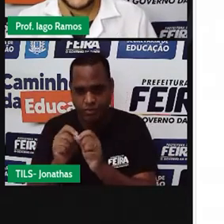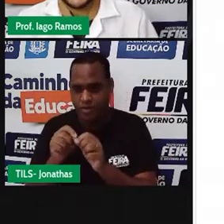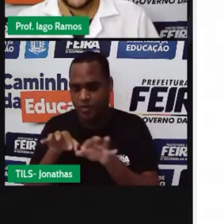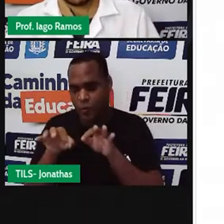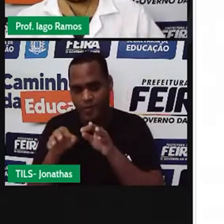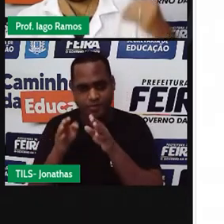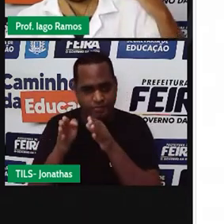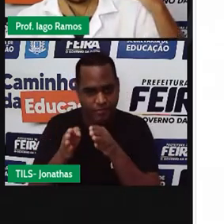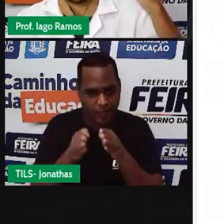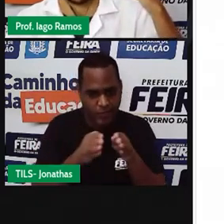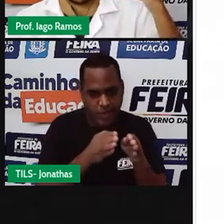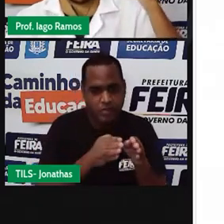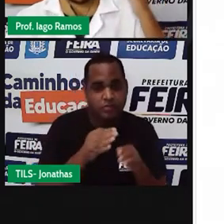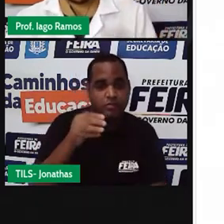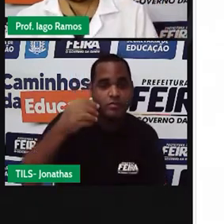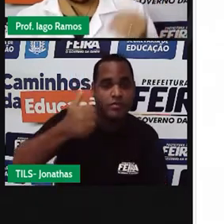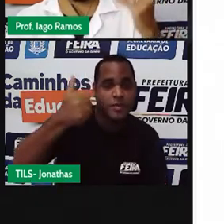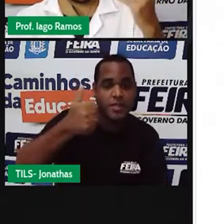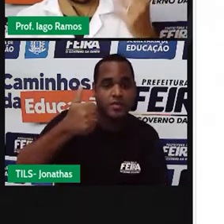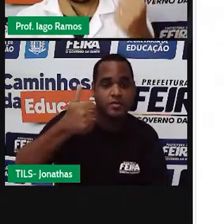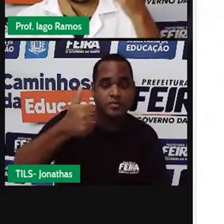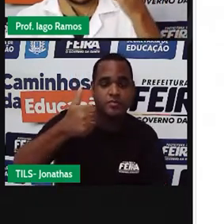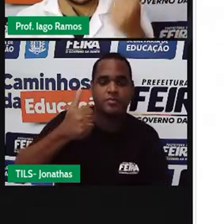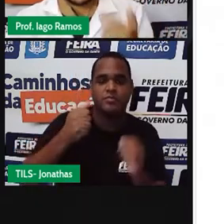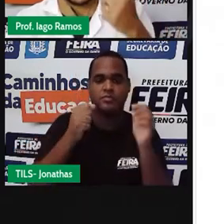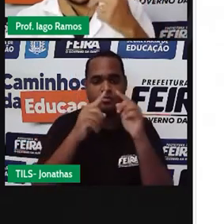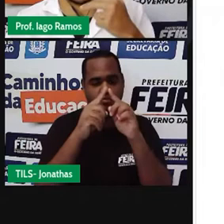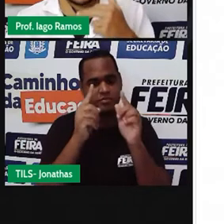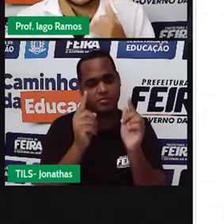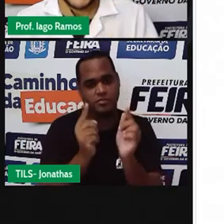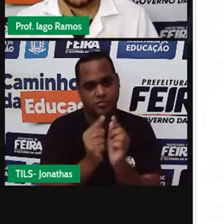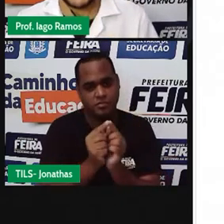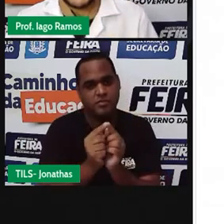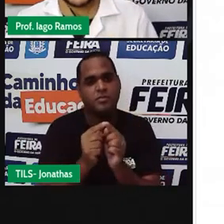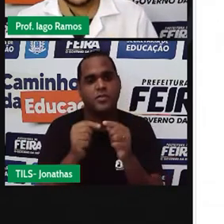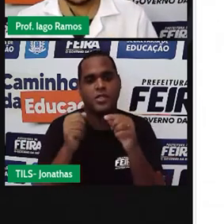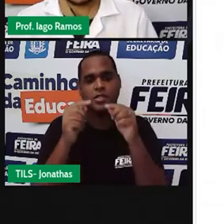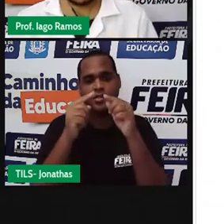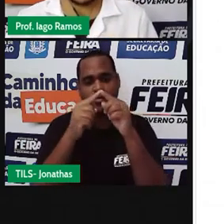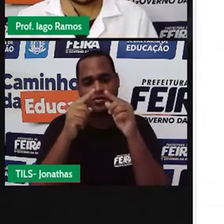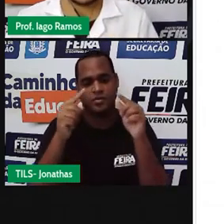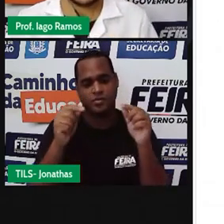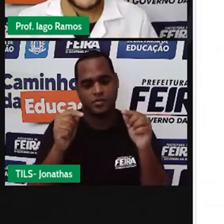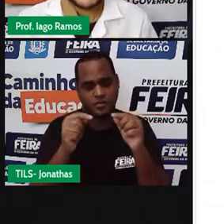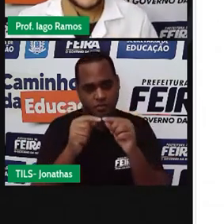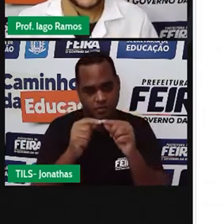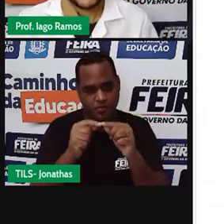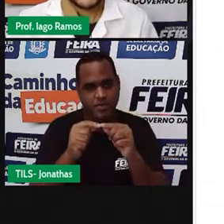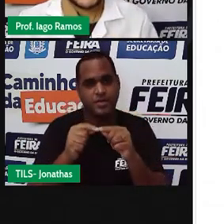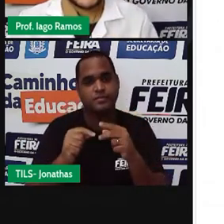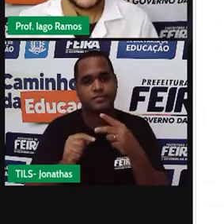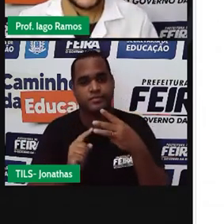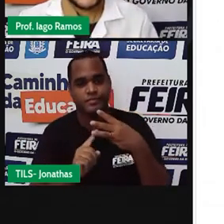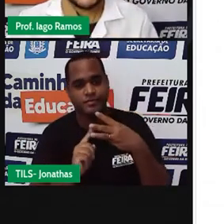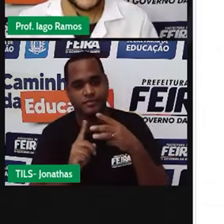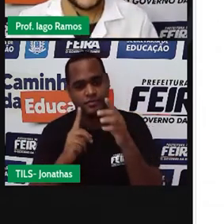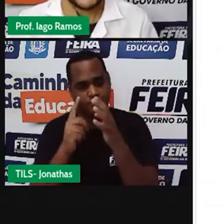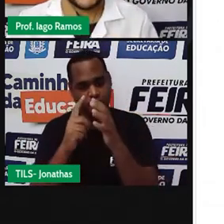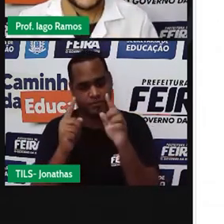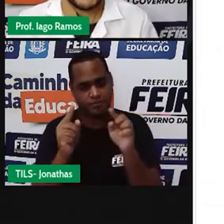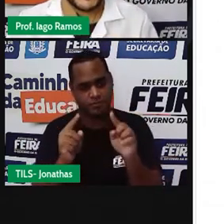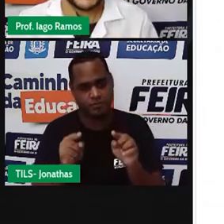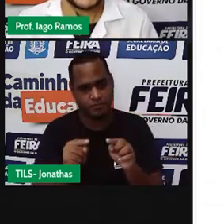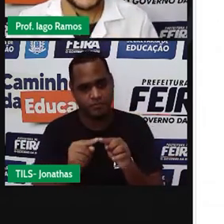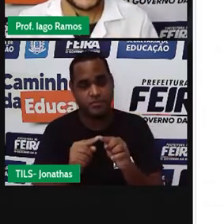ordem Como assim e se tem parênteses colchetes e Chaves primeiro você faz as contas que estão